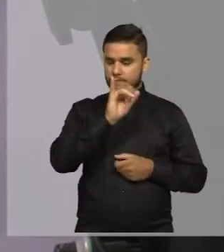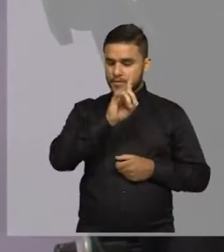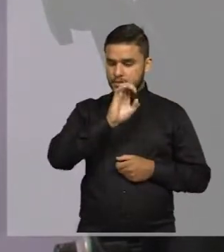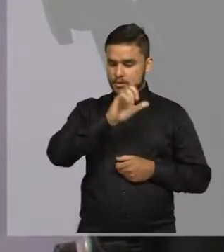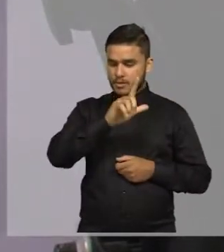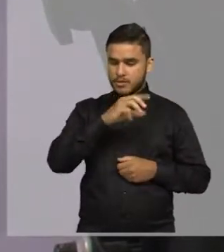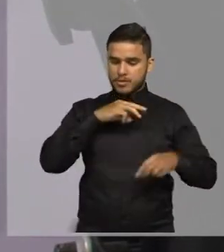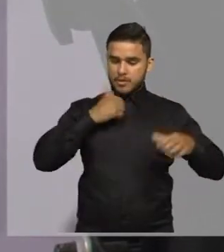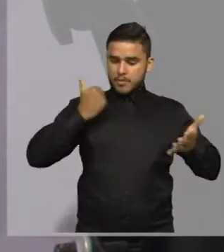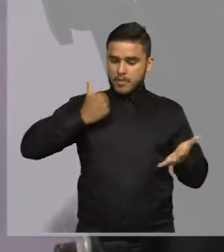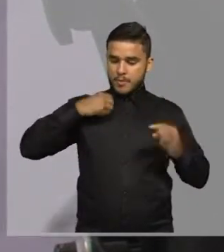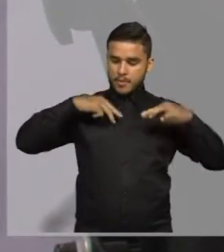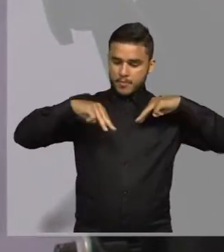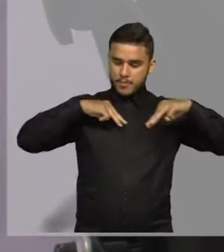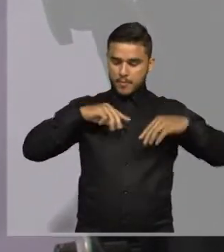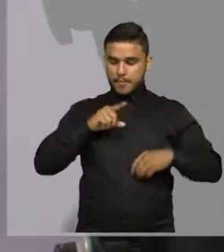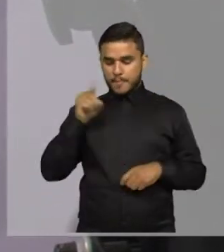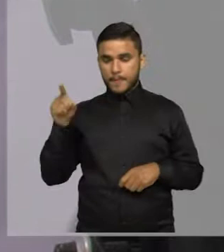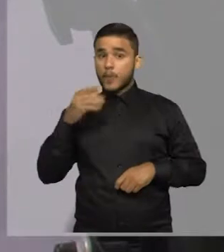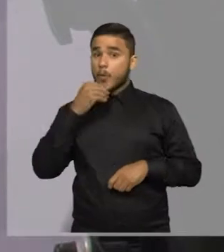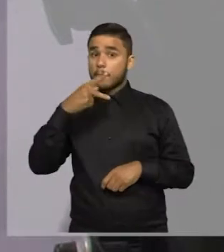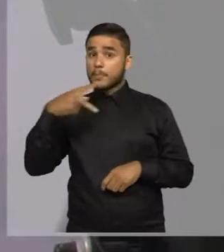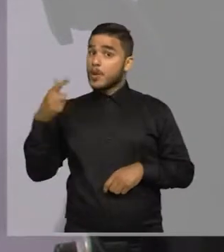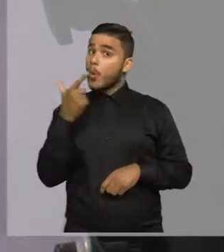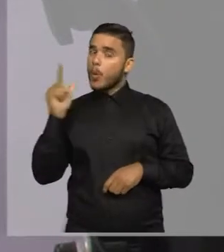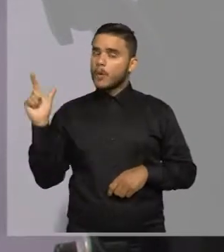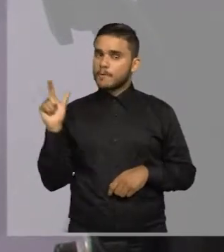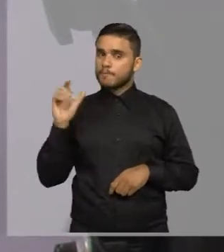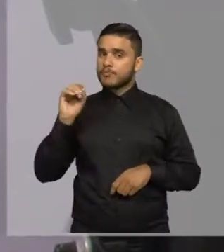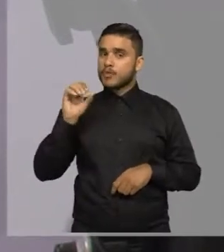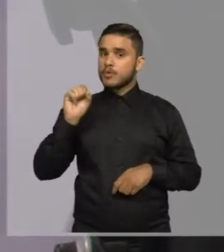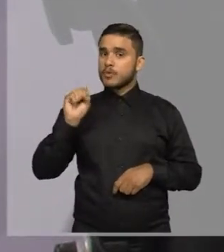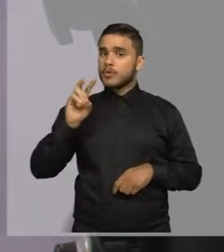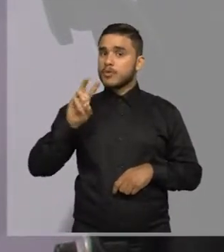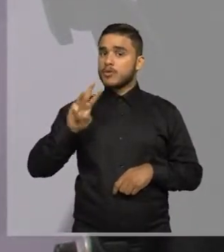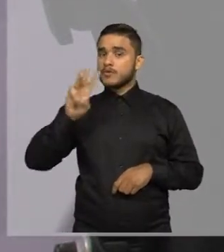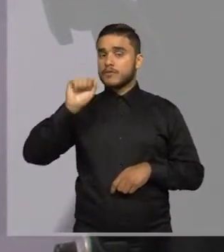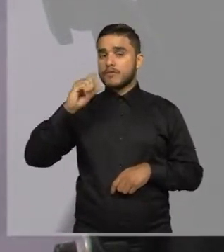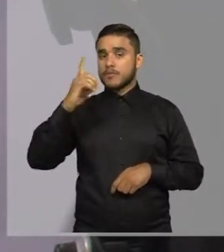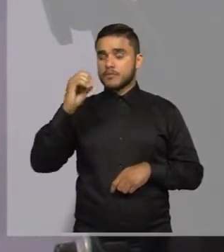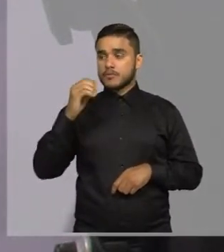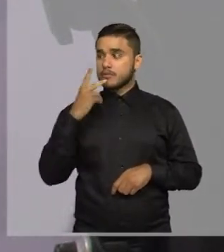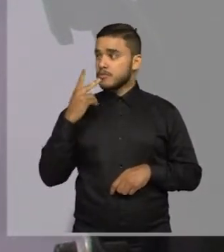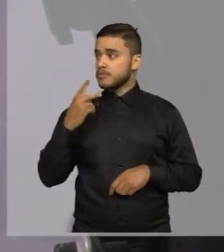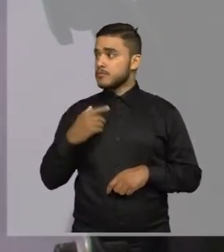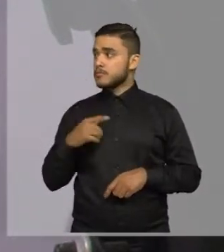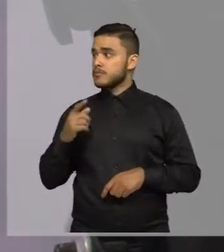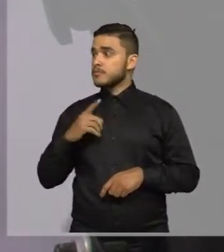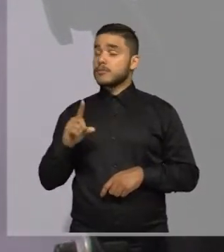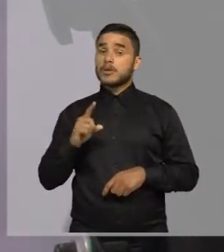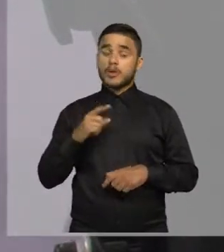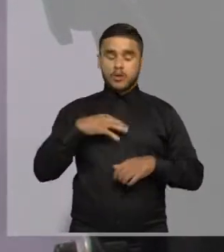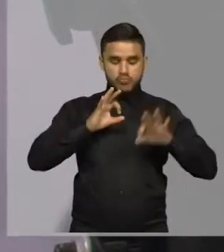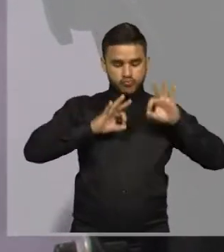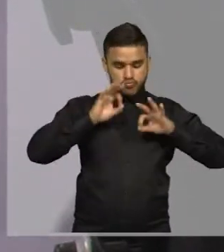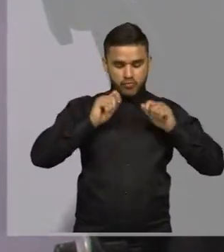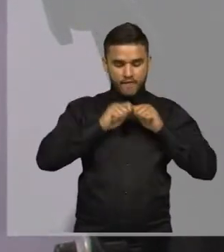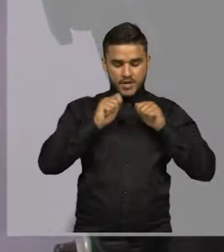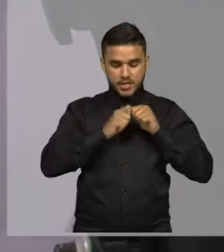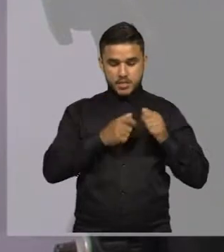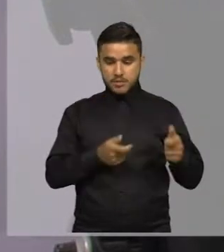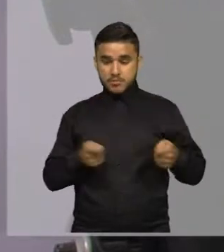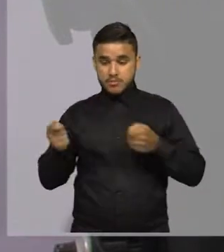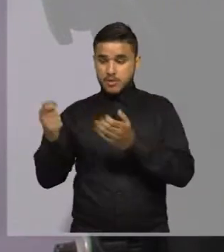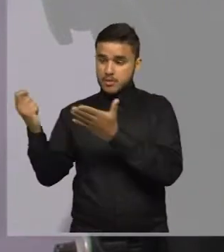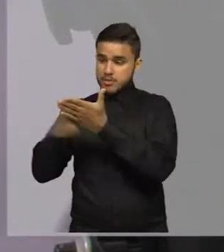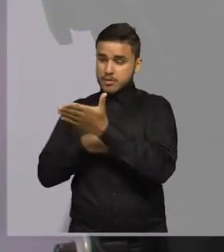começa com o Fidel Castro primeiro-ministro e o Oswaldo Dortecós como presidente. Tudo que o primeiro-ministro fazia, o presidente tinha que assinar